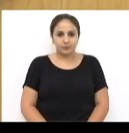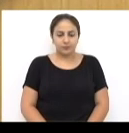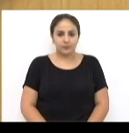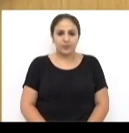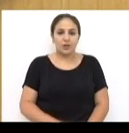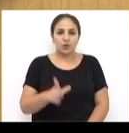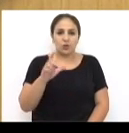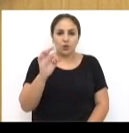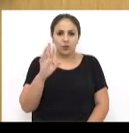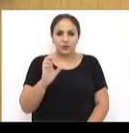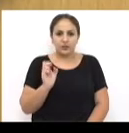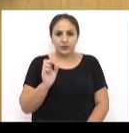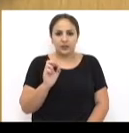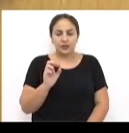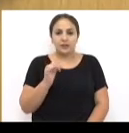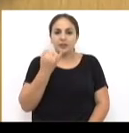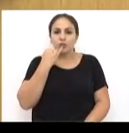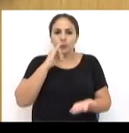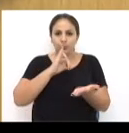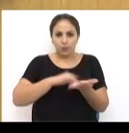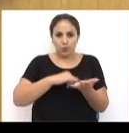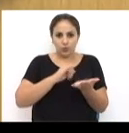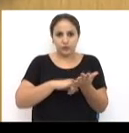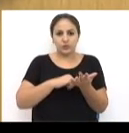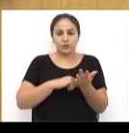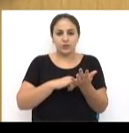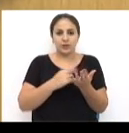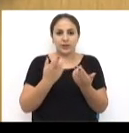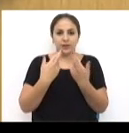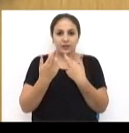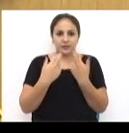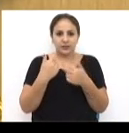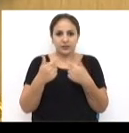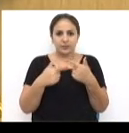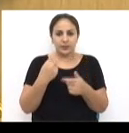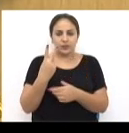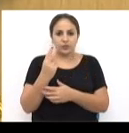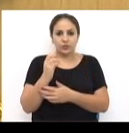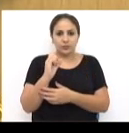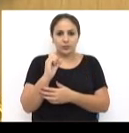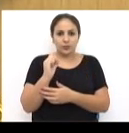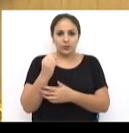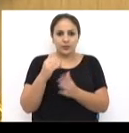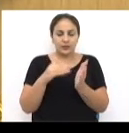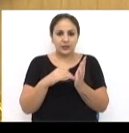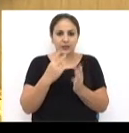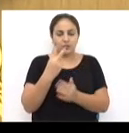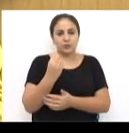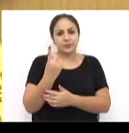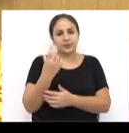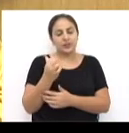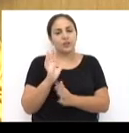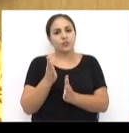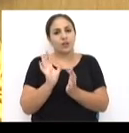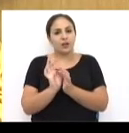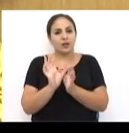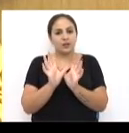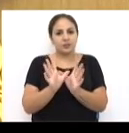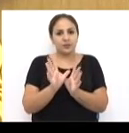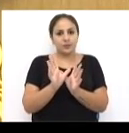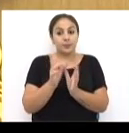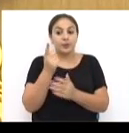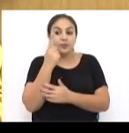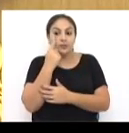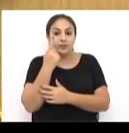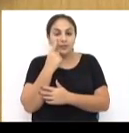O lote de restituição do imposto de renda referente aos exercícios de 2008 a 2016 já está disponível